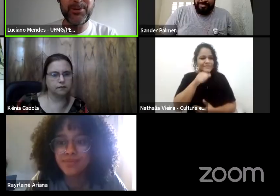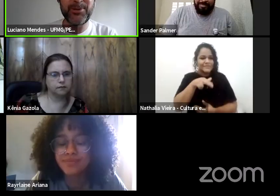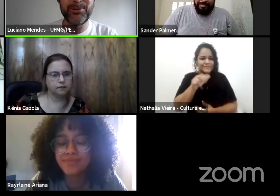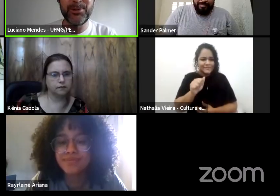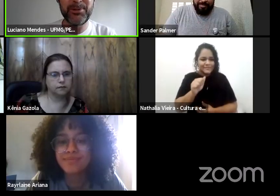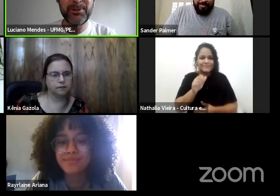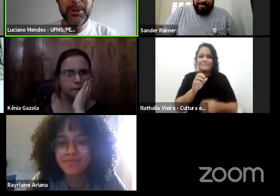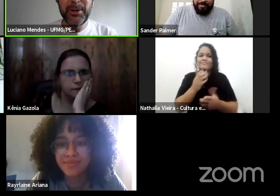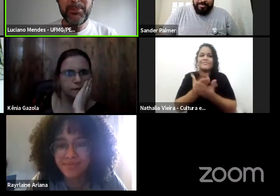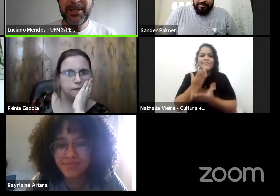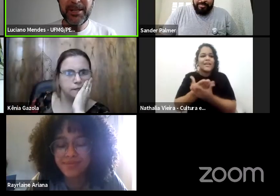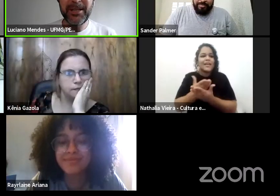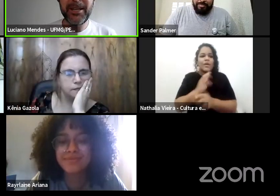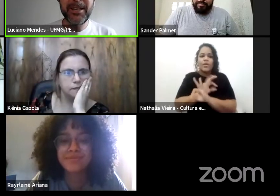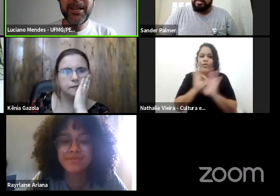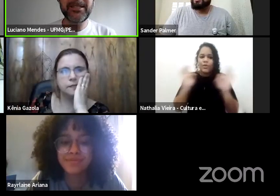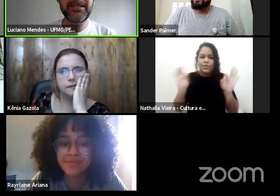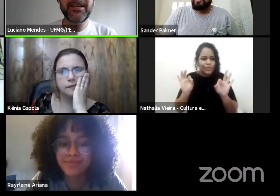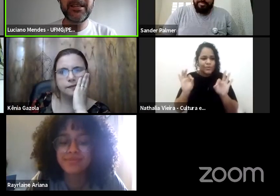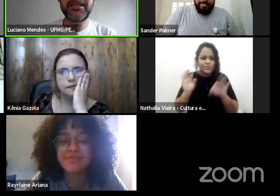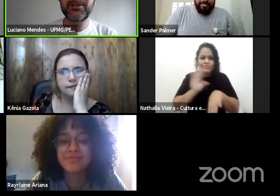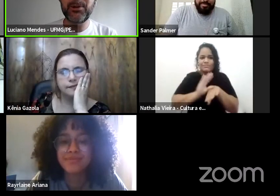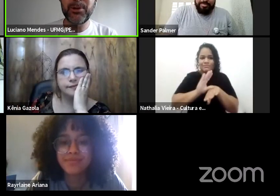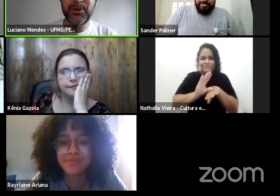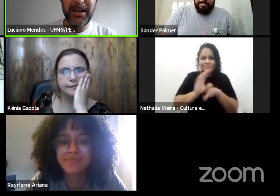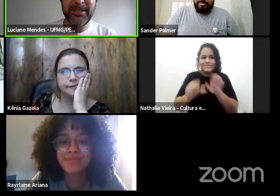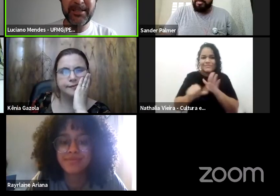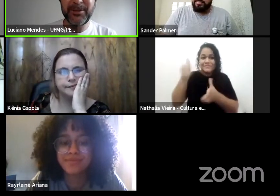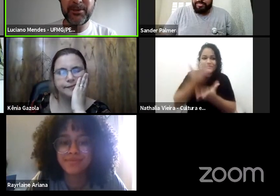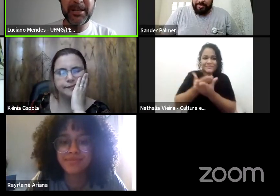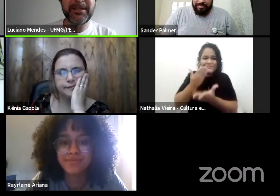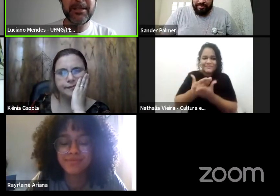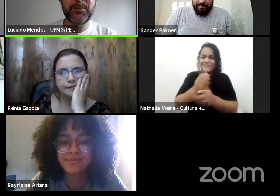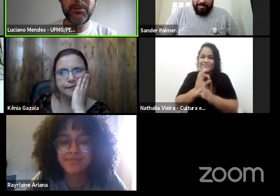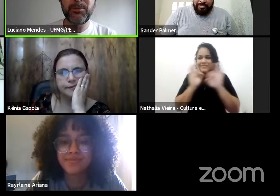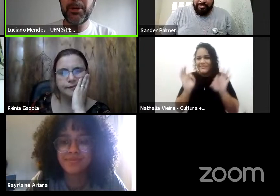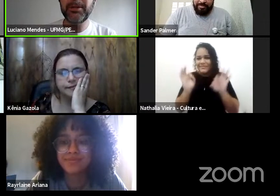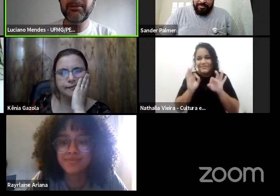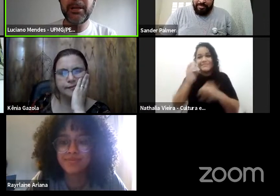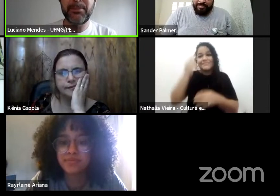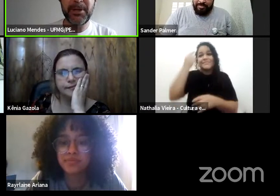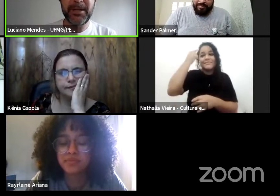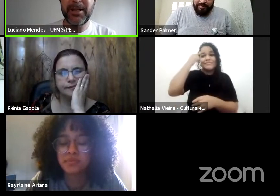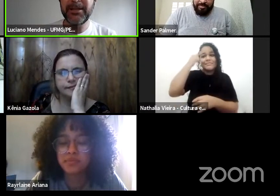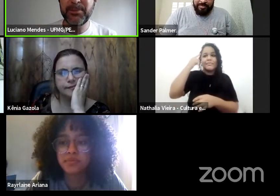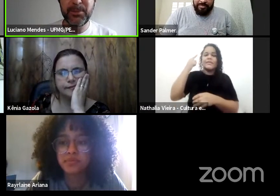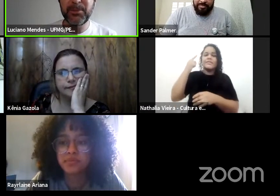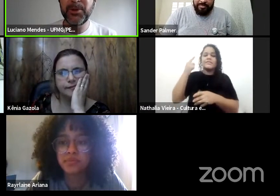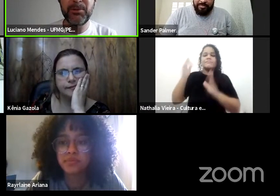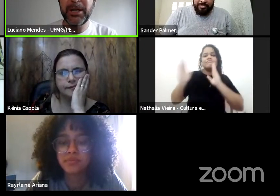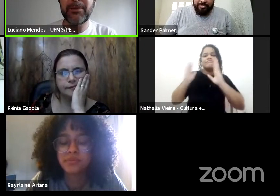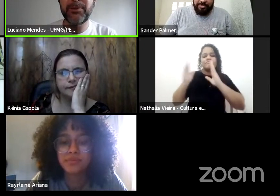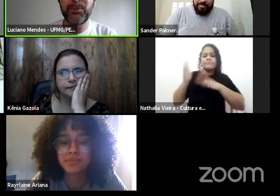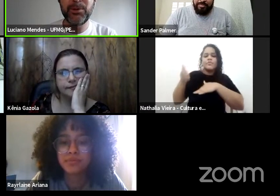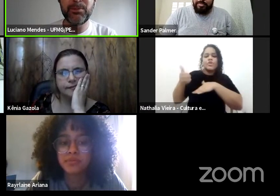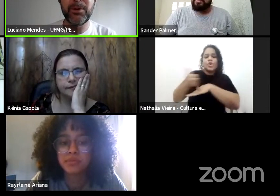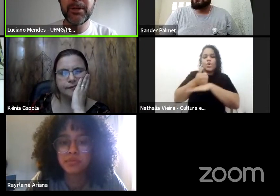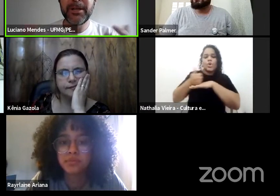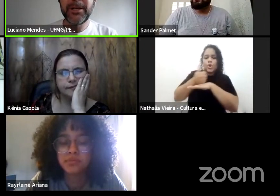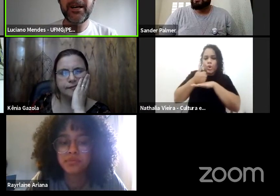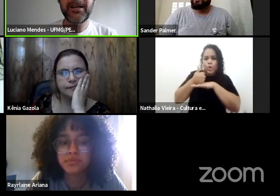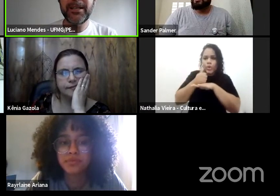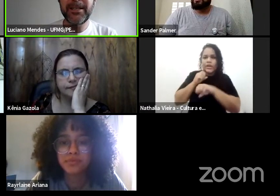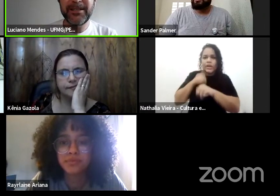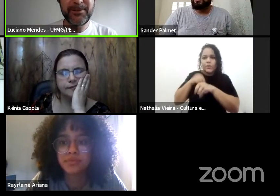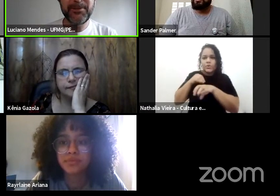desse nosso curso, pensando aí nessas heranças coloniais da educação no momento da independência. Muito obrigado, foi muito